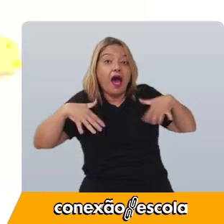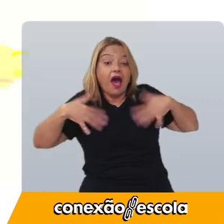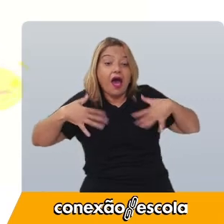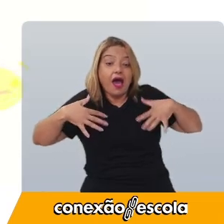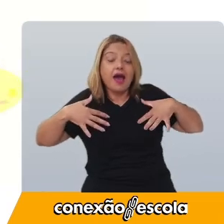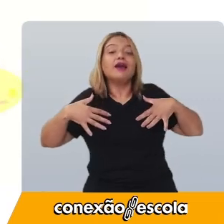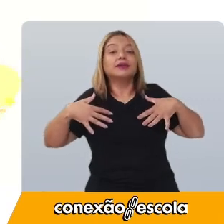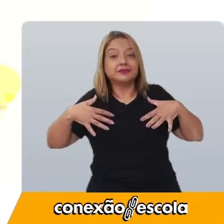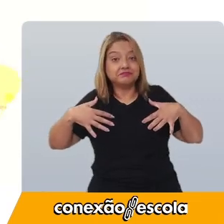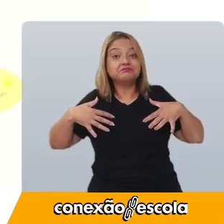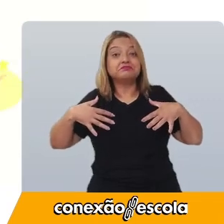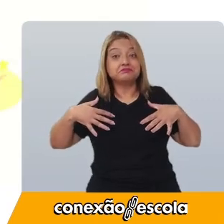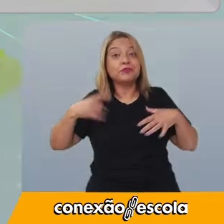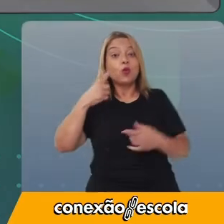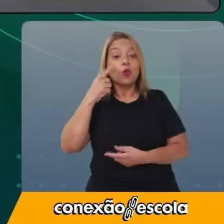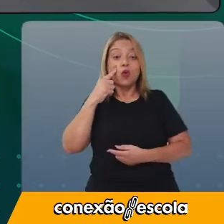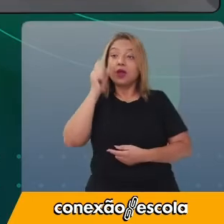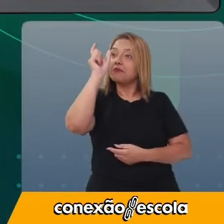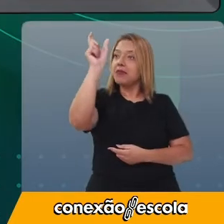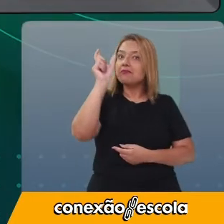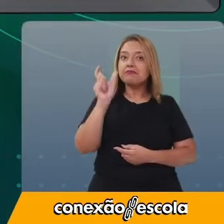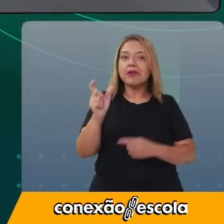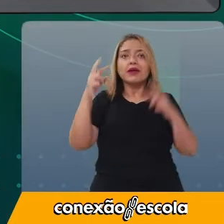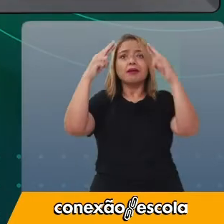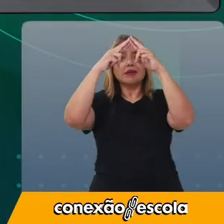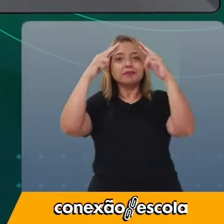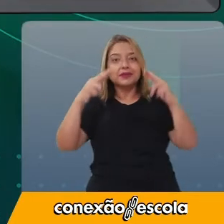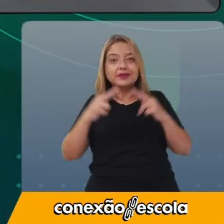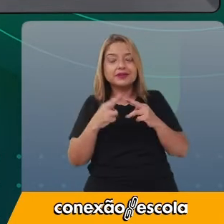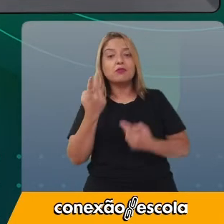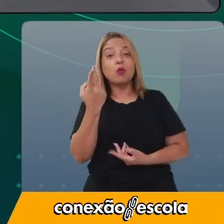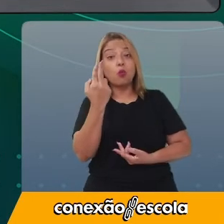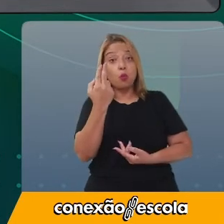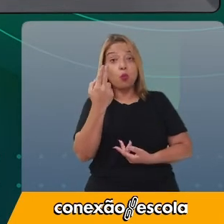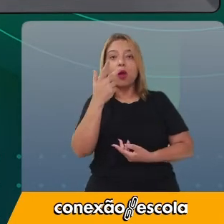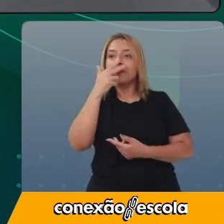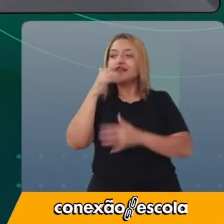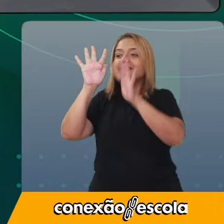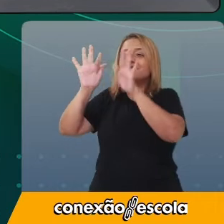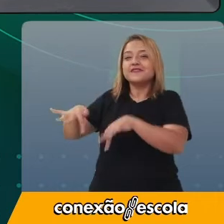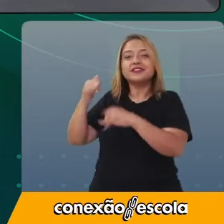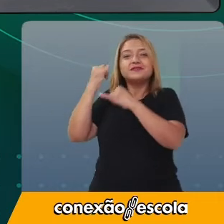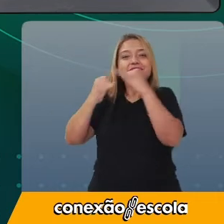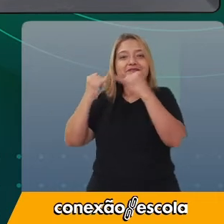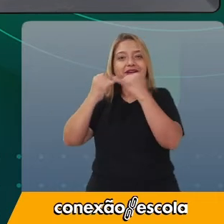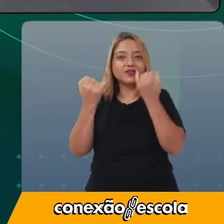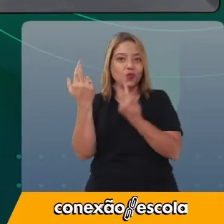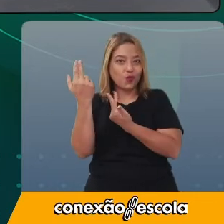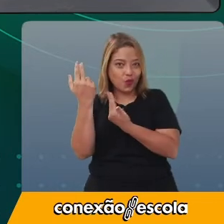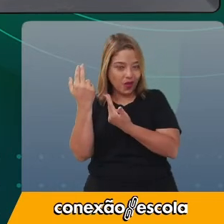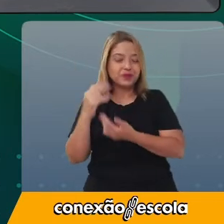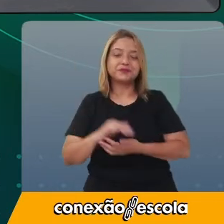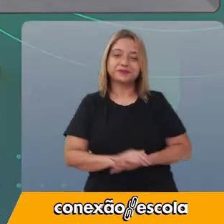estremecia, todas com a mesma rima, com finaizinhos parecidos.